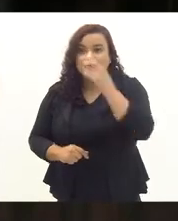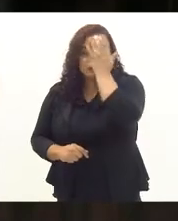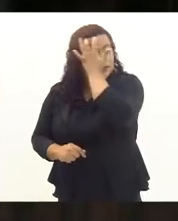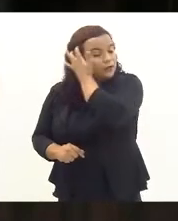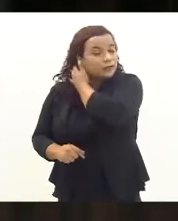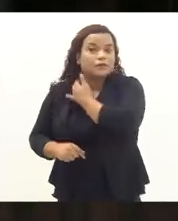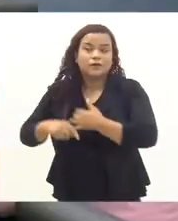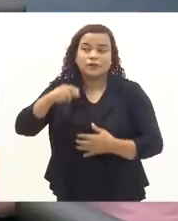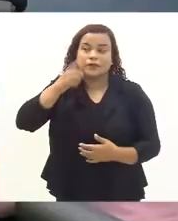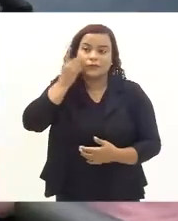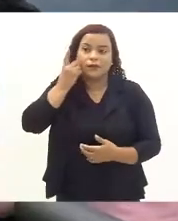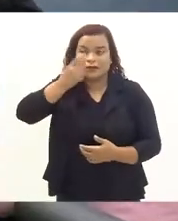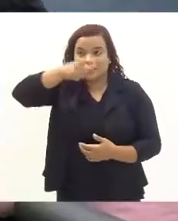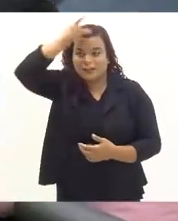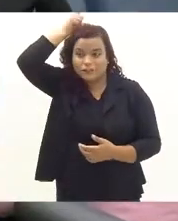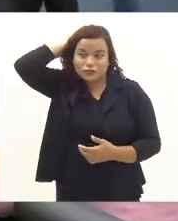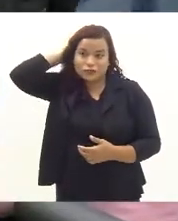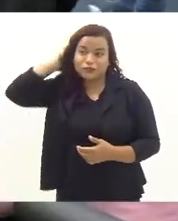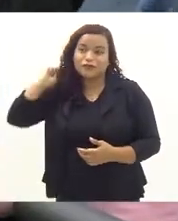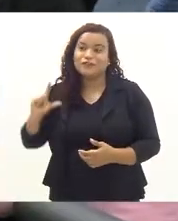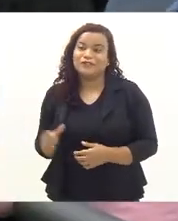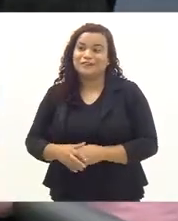o resultado de Paula